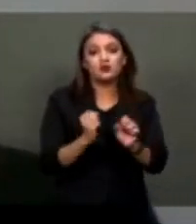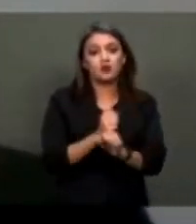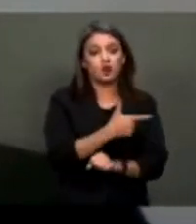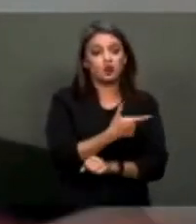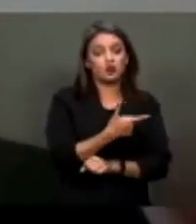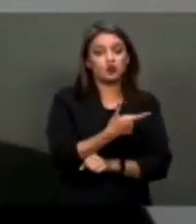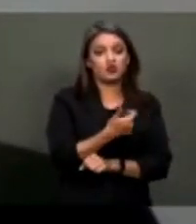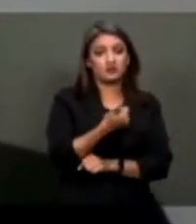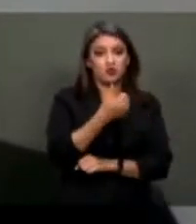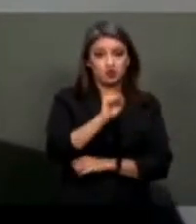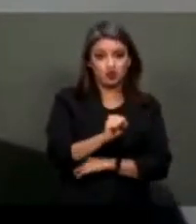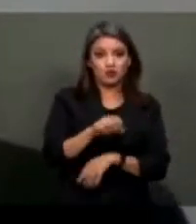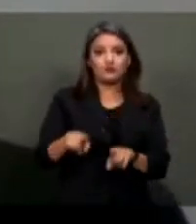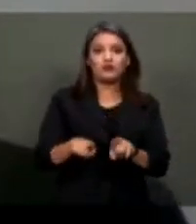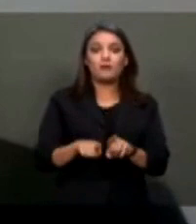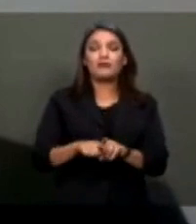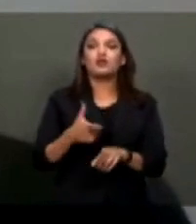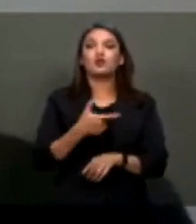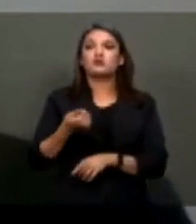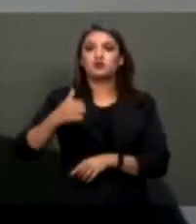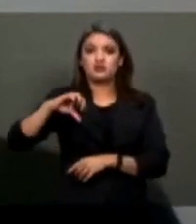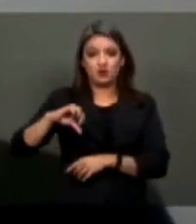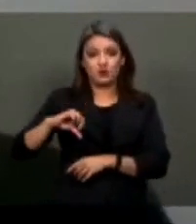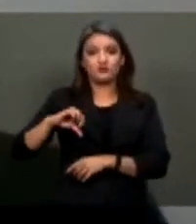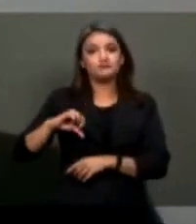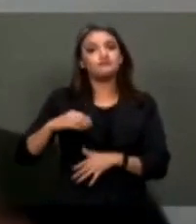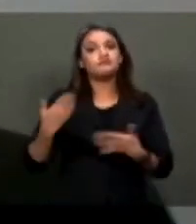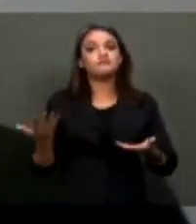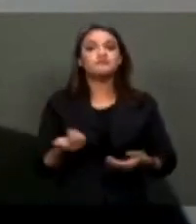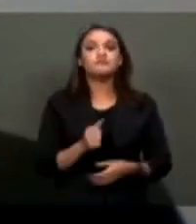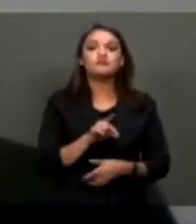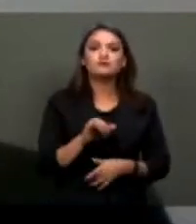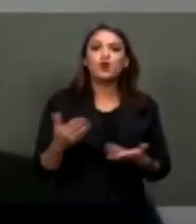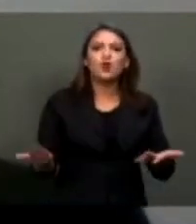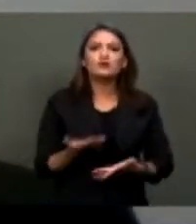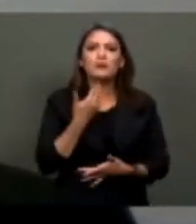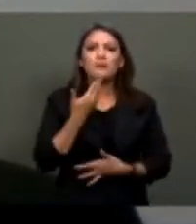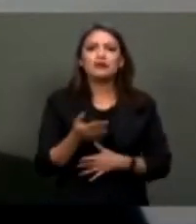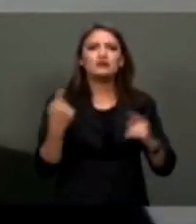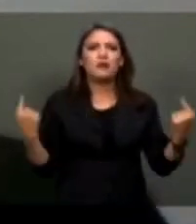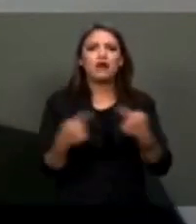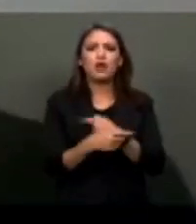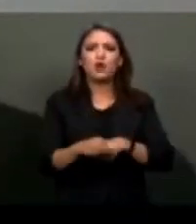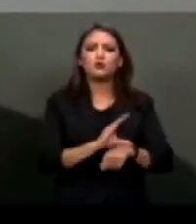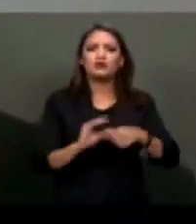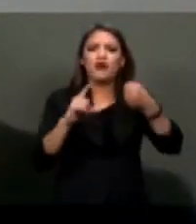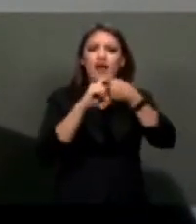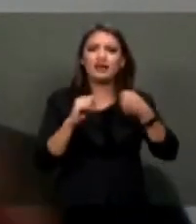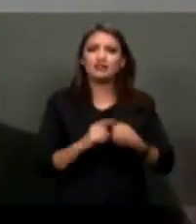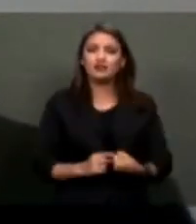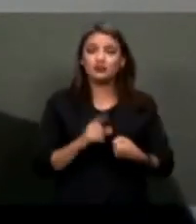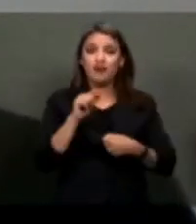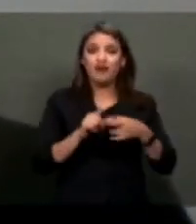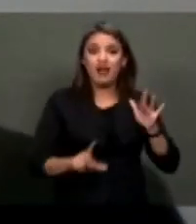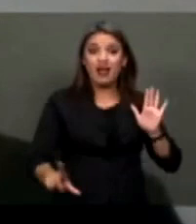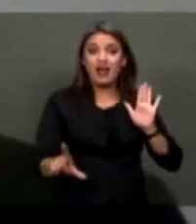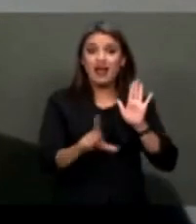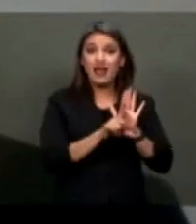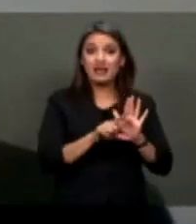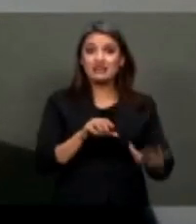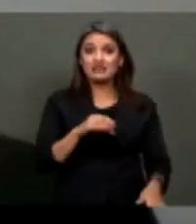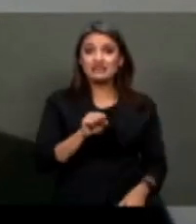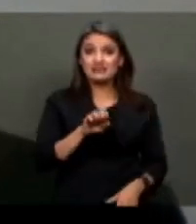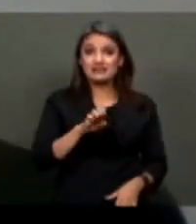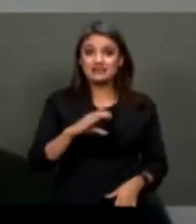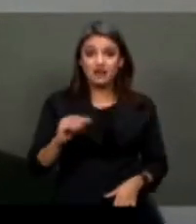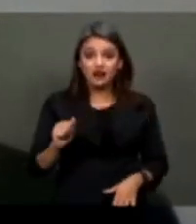2019 apresente aderir tem por objetivo a declaração de inconstitucionalidade dispositivos da Lei Seca